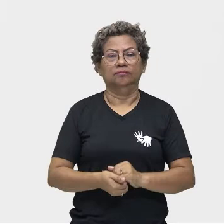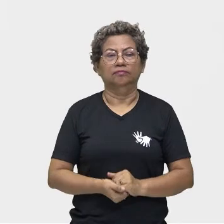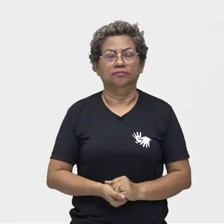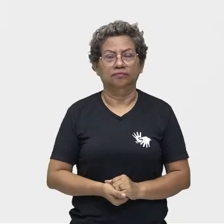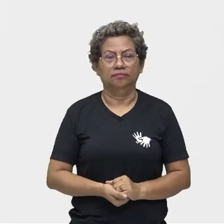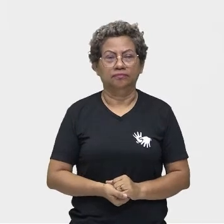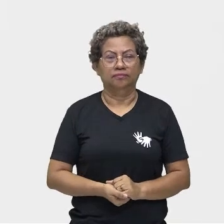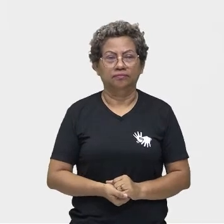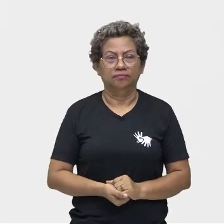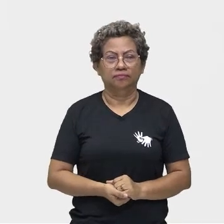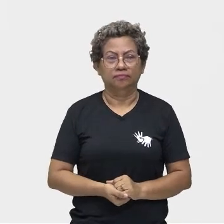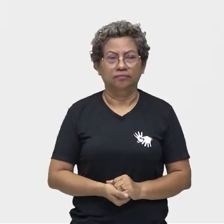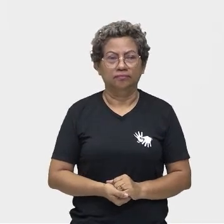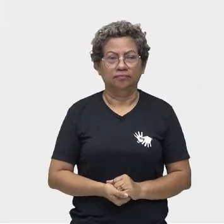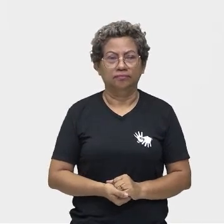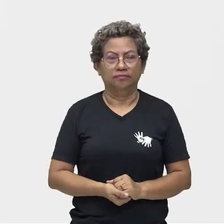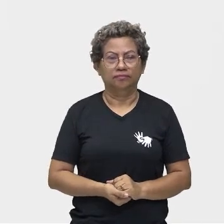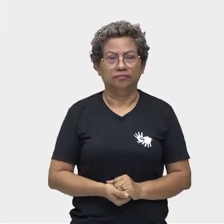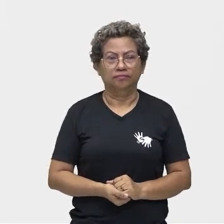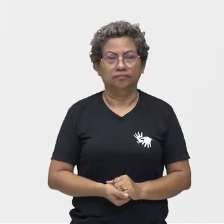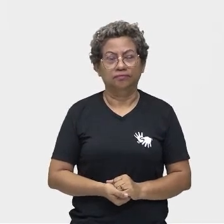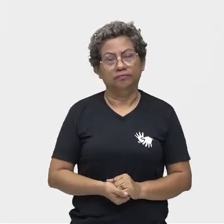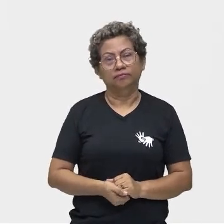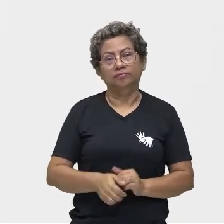da altura, certo?